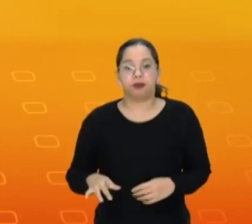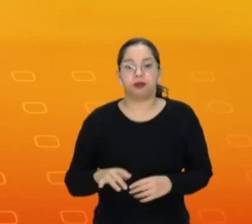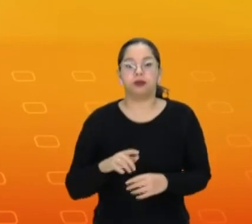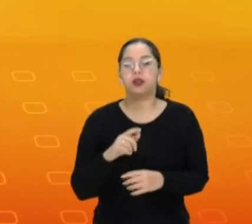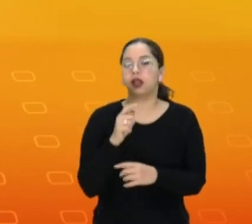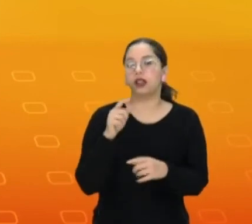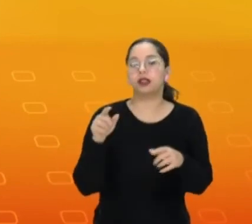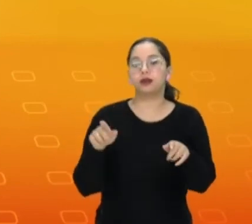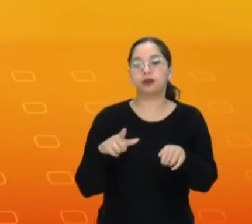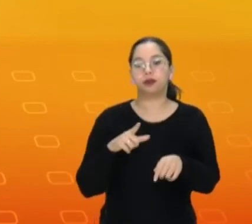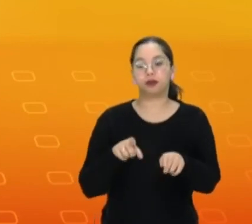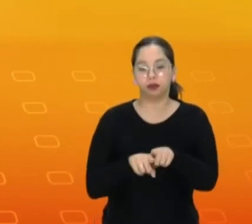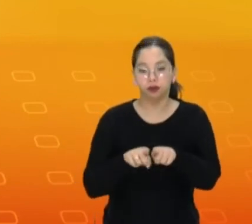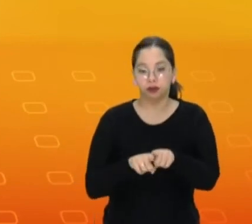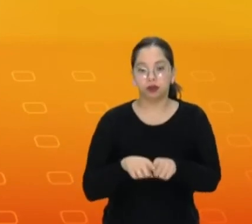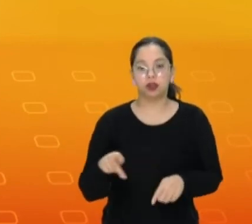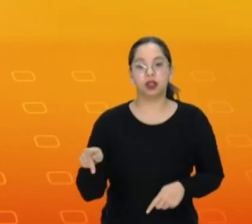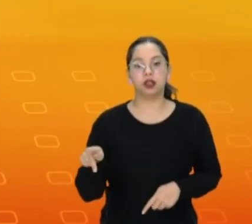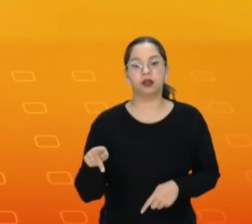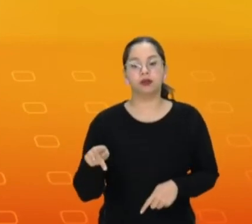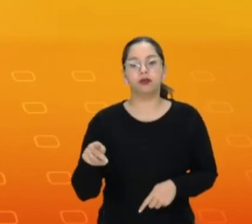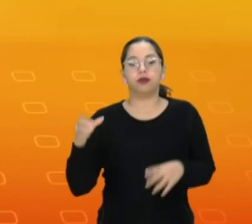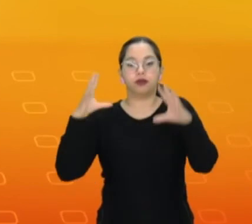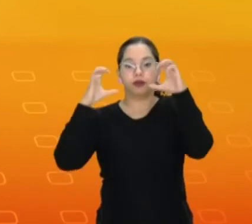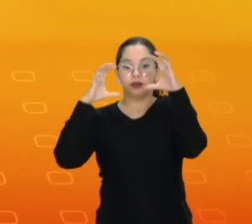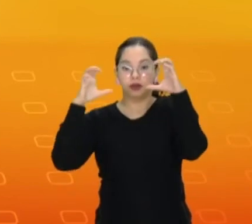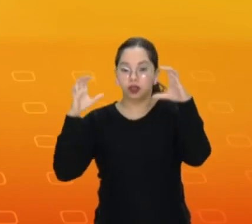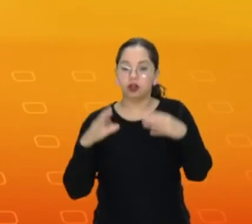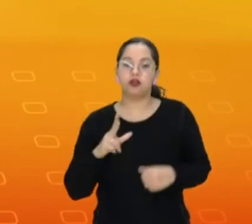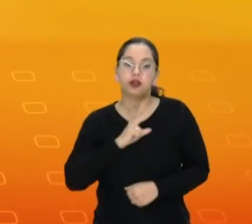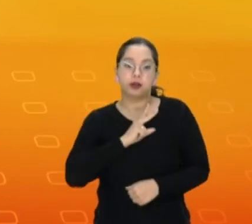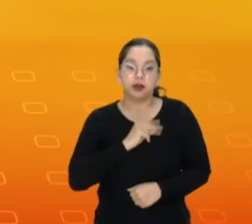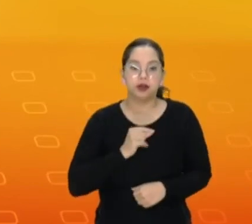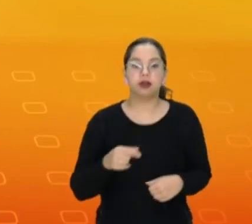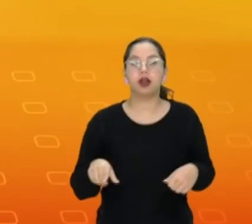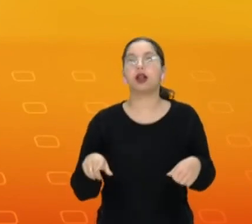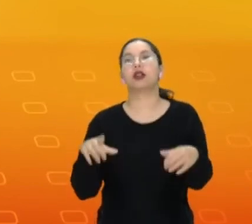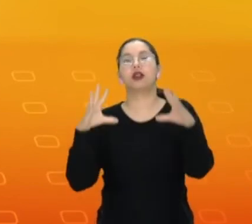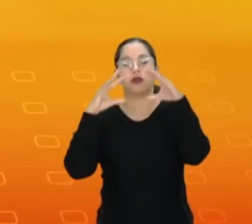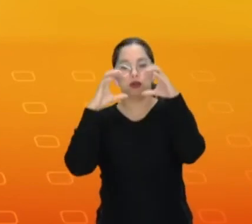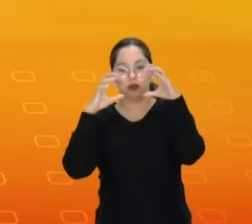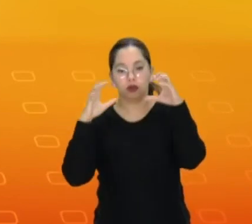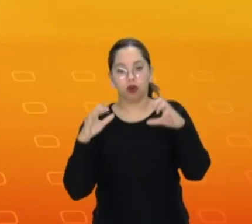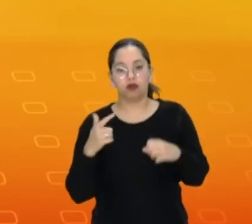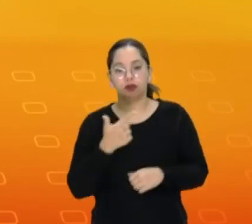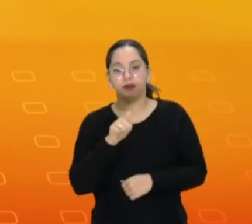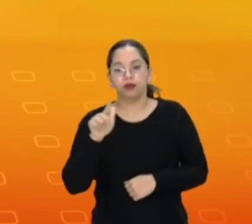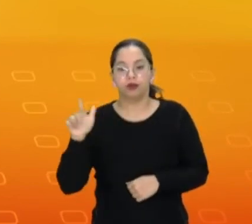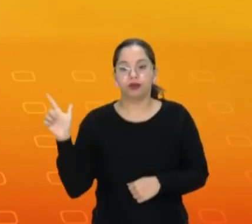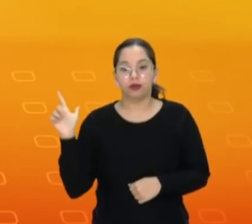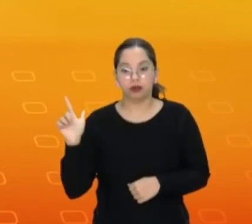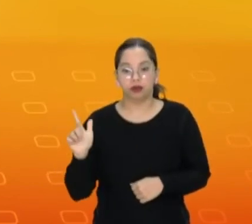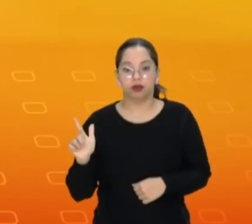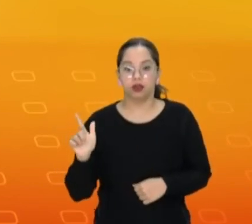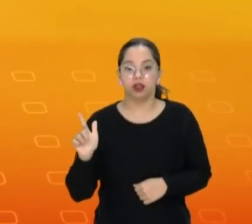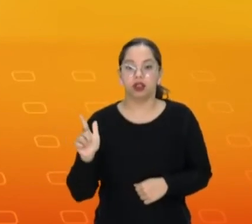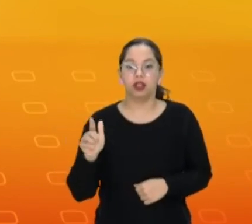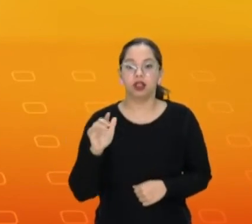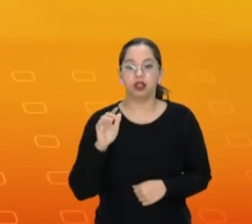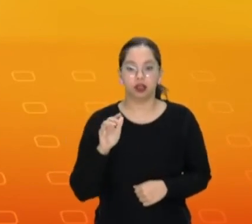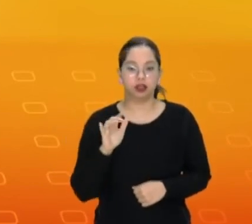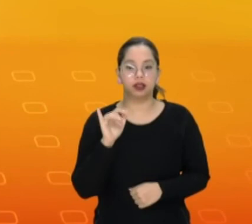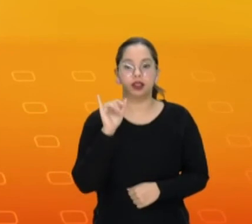né que eu tenho uma parte lá no República parte local o pênis tem eu me fim no híbrida